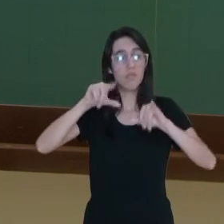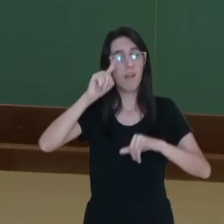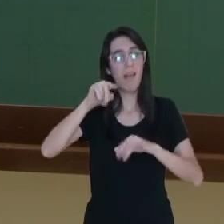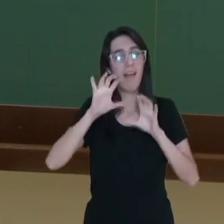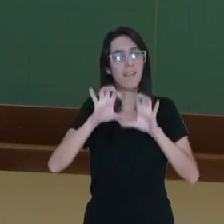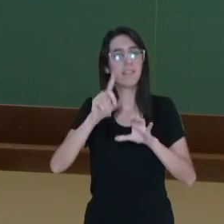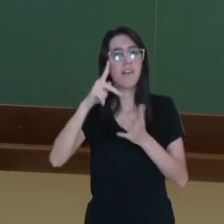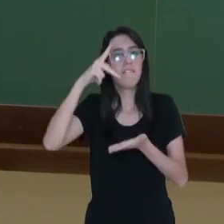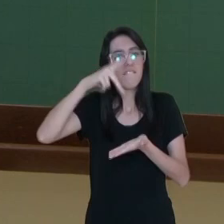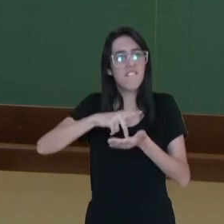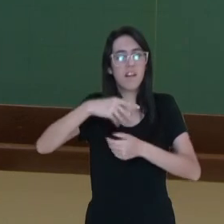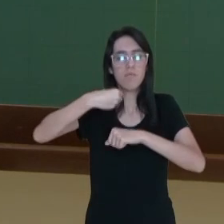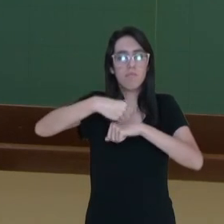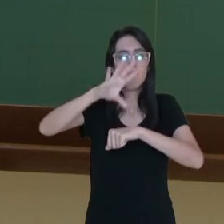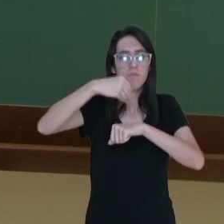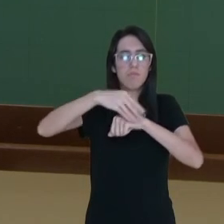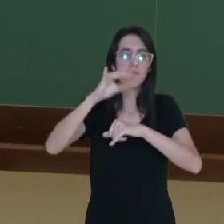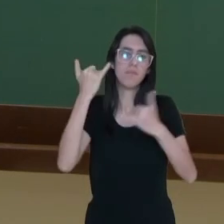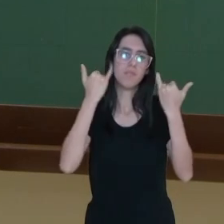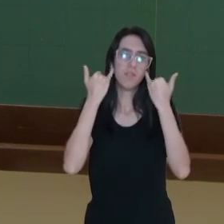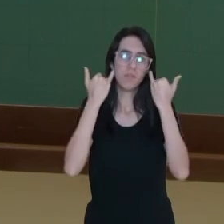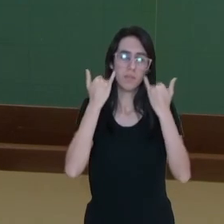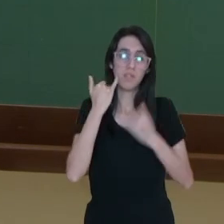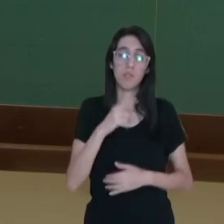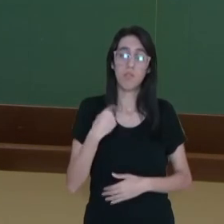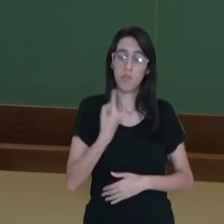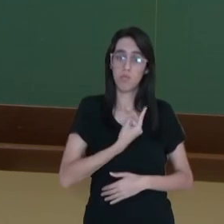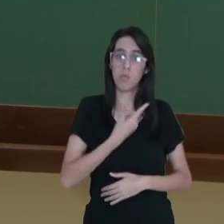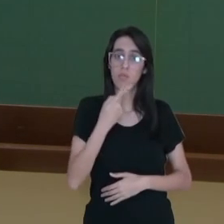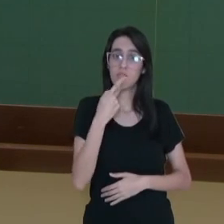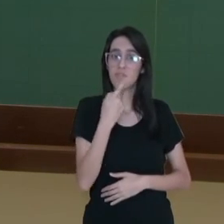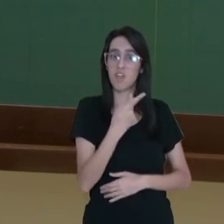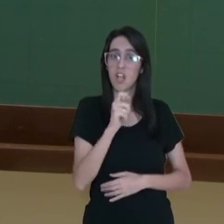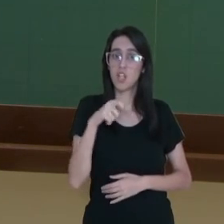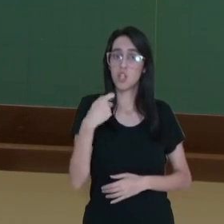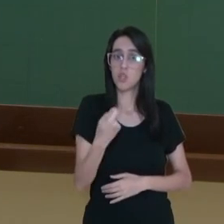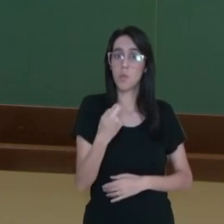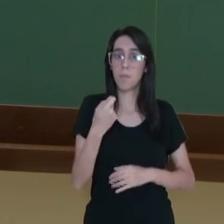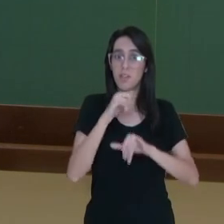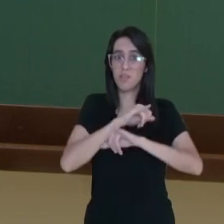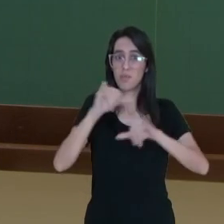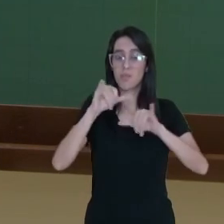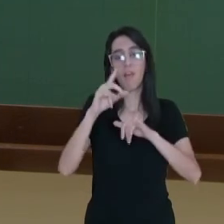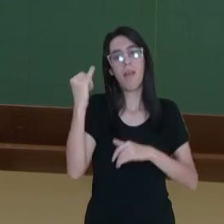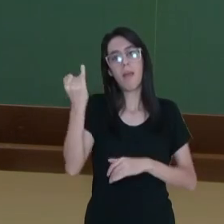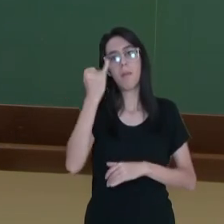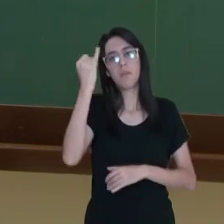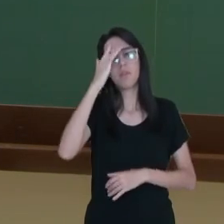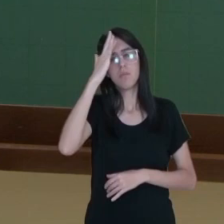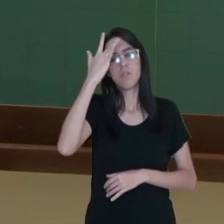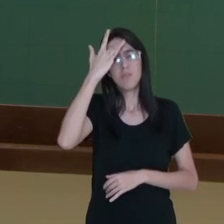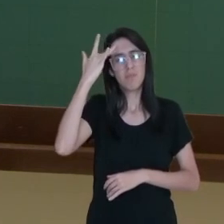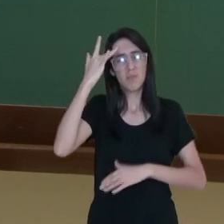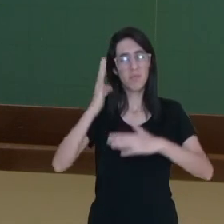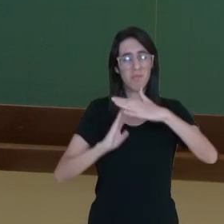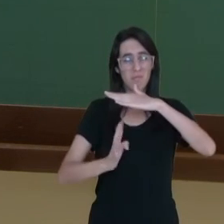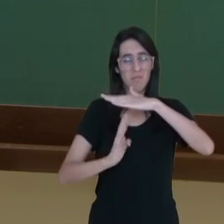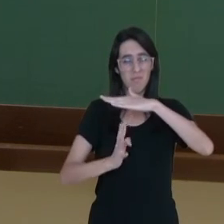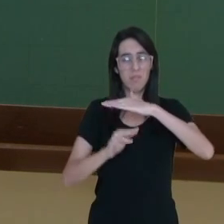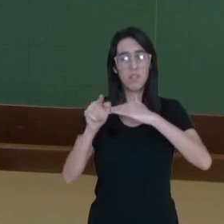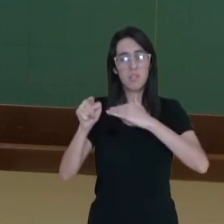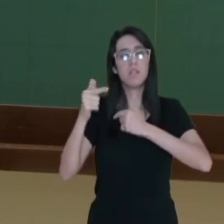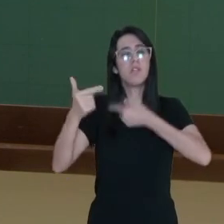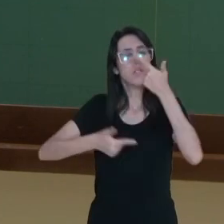a verdade, com a veracidade. Nós falamos sobre essa notícia porque é importante. Imagine uma pessoa refugiada que se